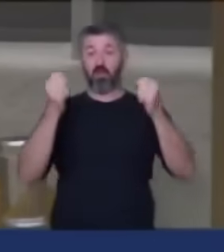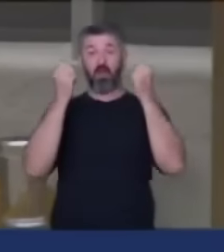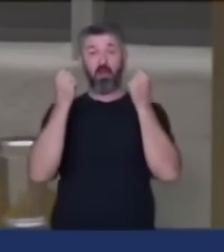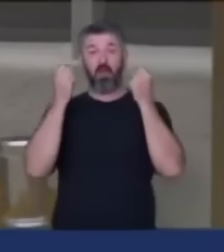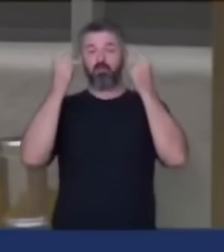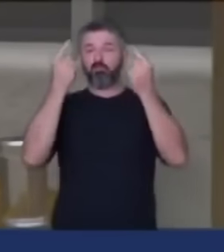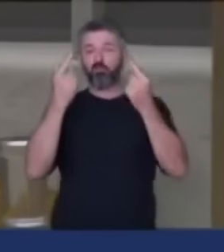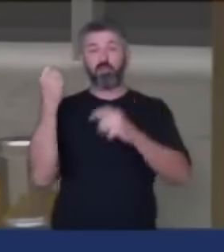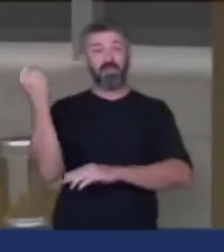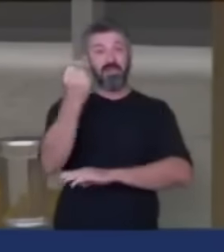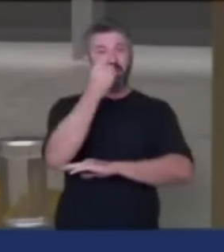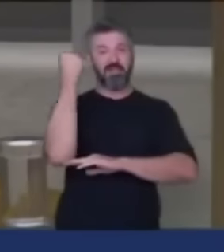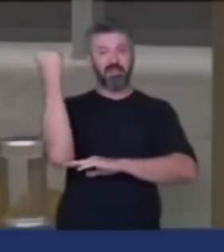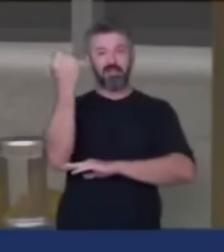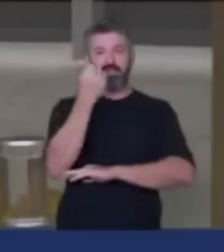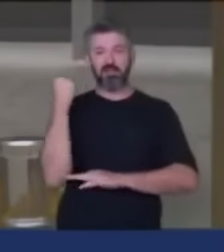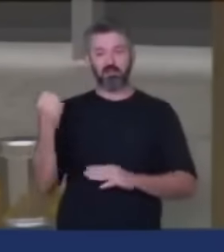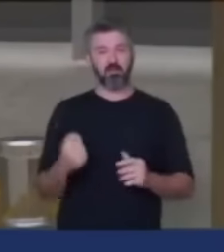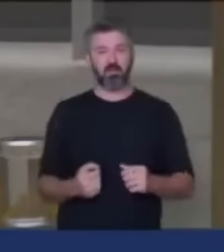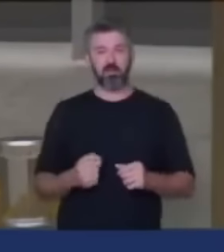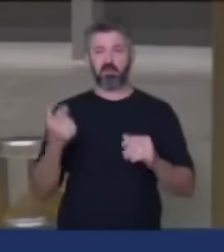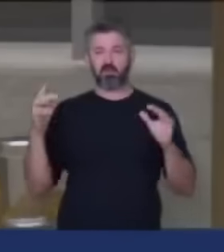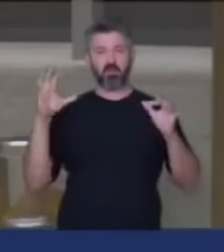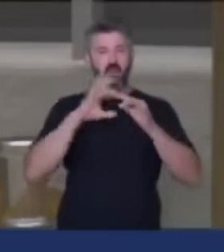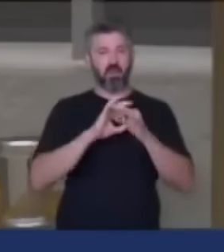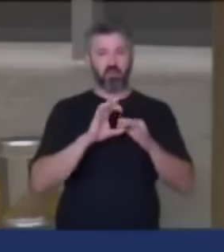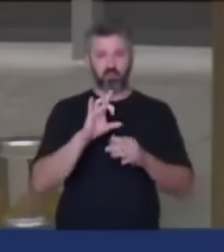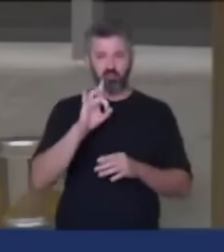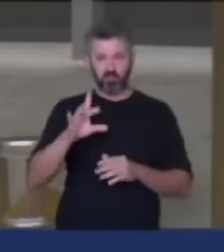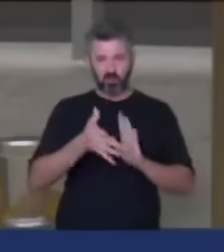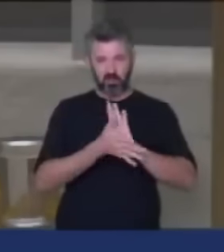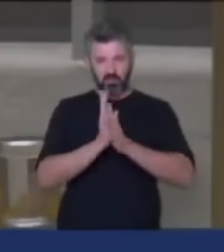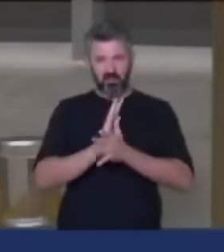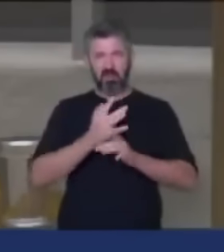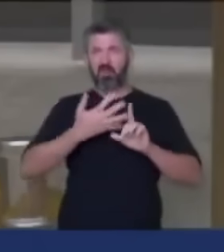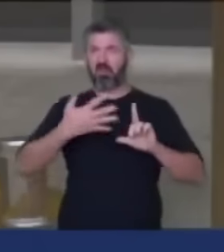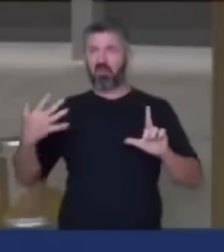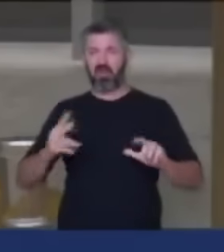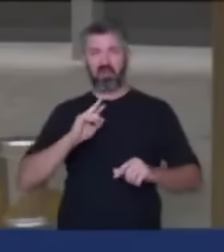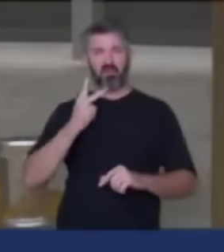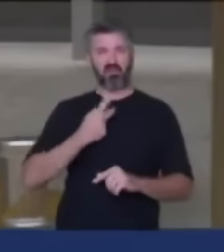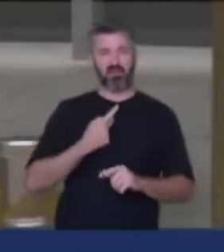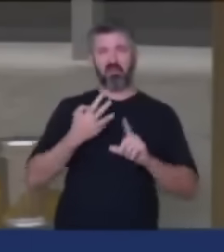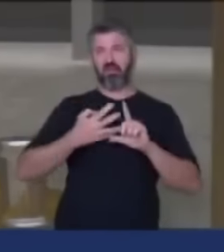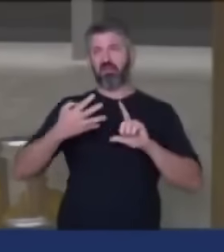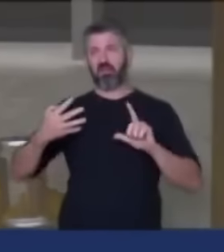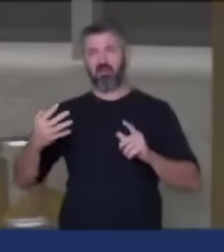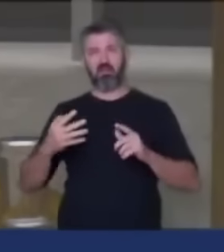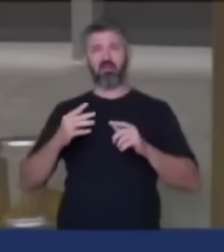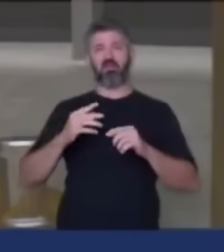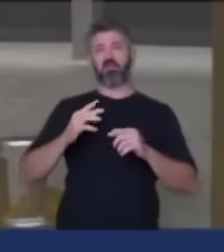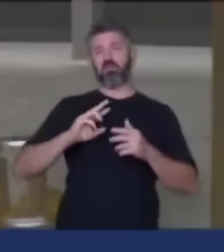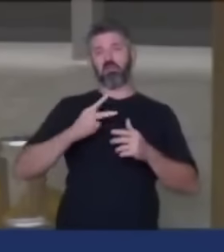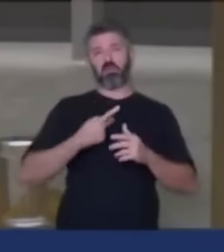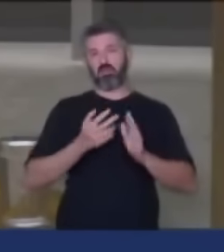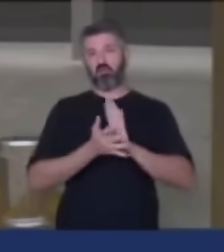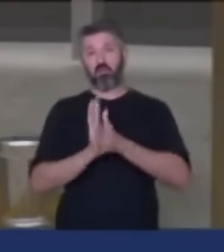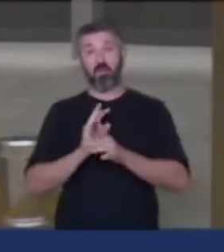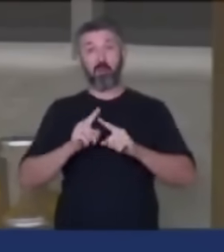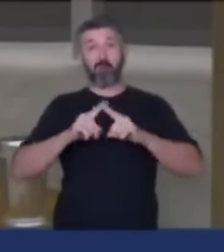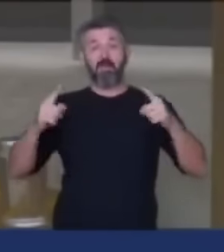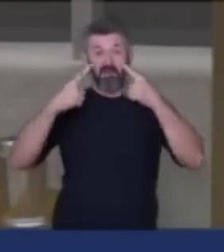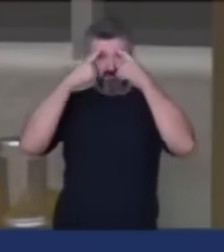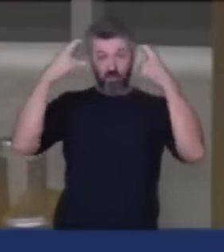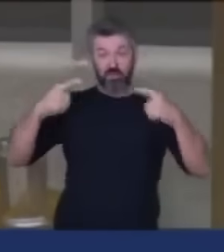gravíssimo e que não está atrelado apenas a homofobia antrofobia ou moléculasfobia mas a violência política